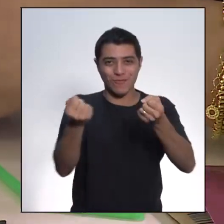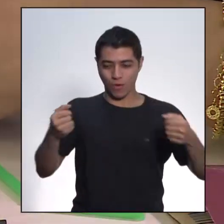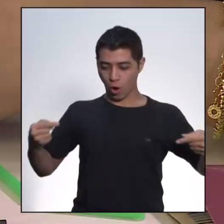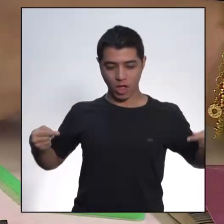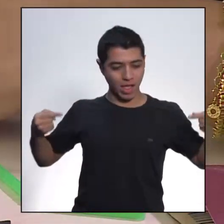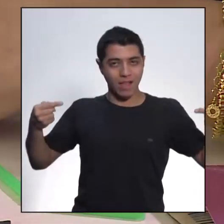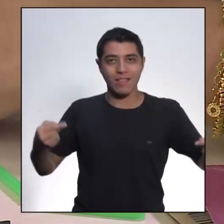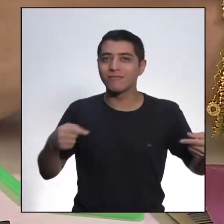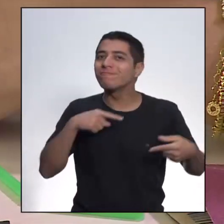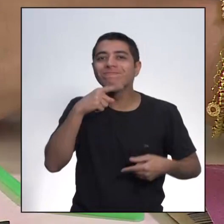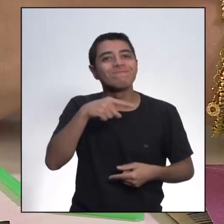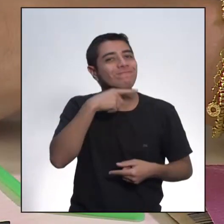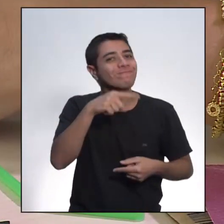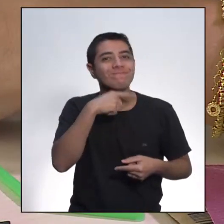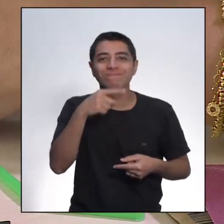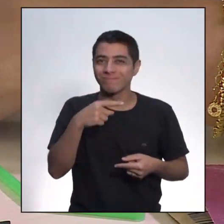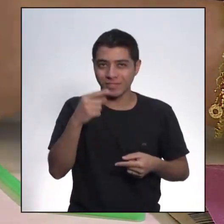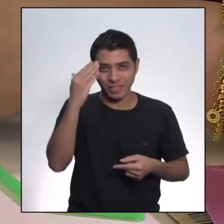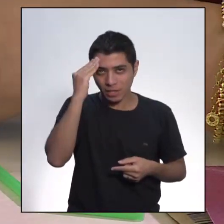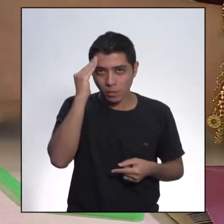muito justa, a tua rodinha não vai